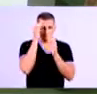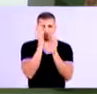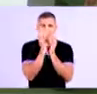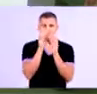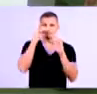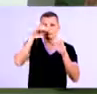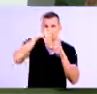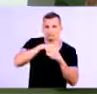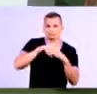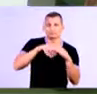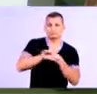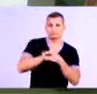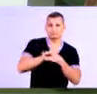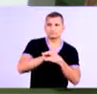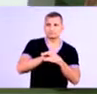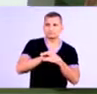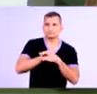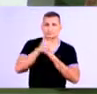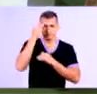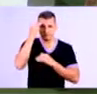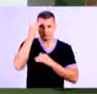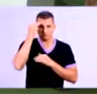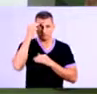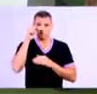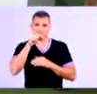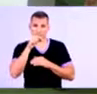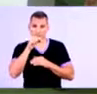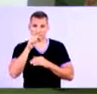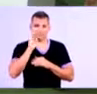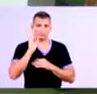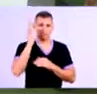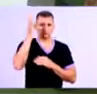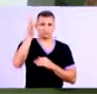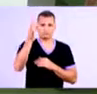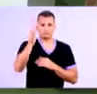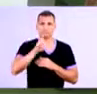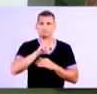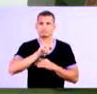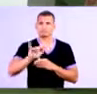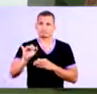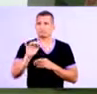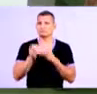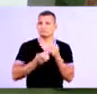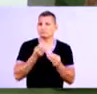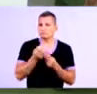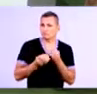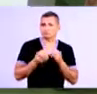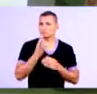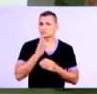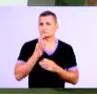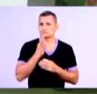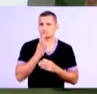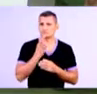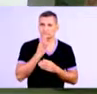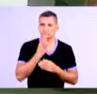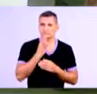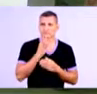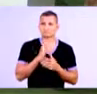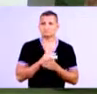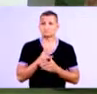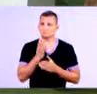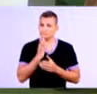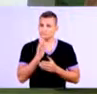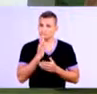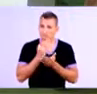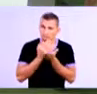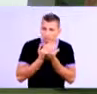de memorização. Isso daí, futuramente, vai servir para a gente como conhecimento. Conhecimento